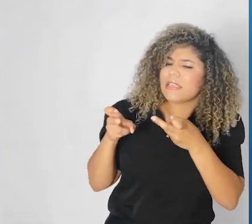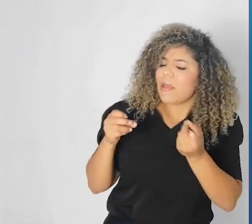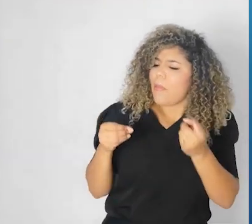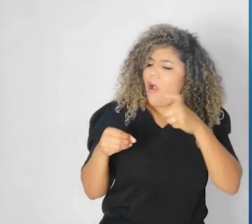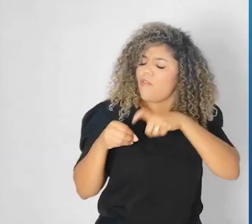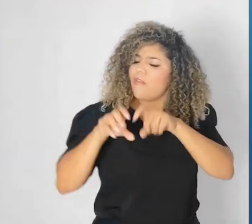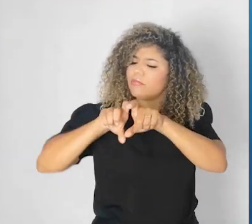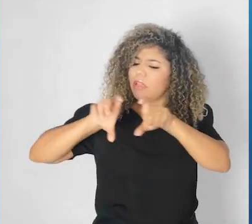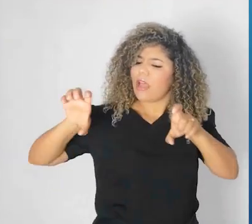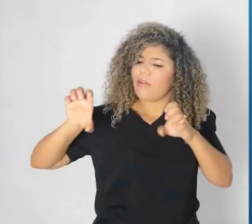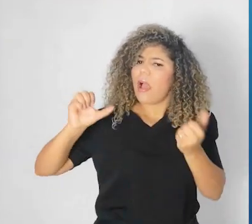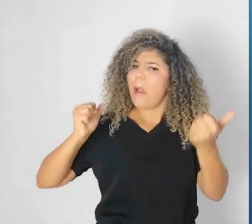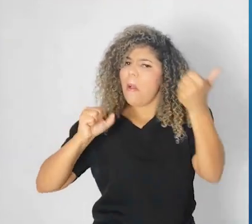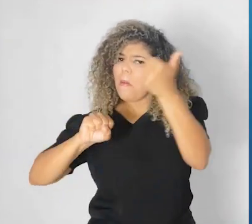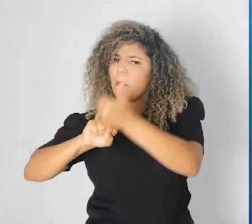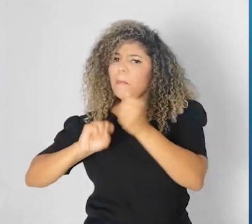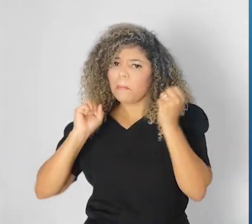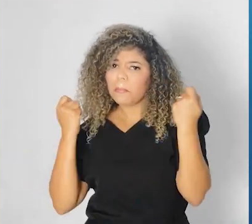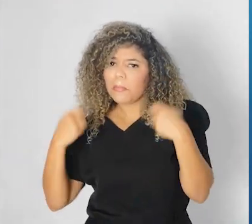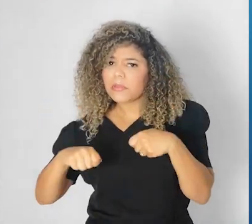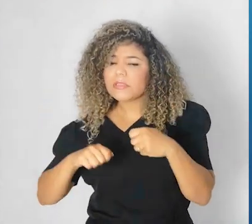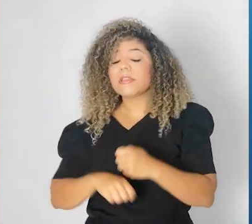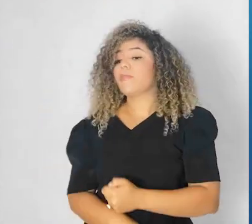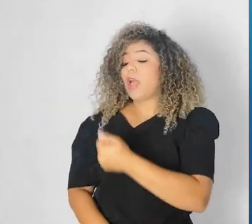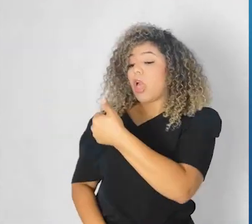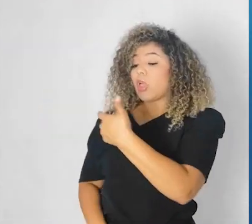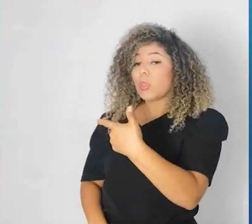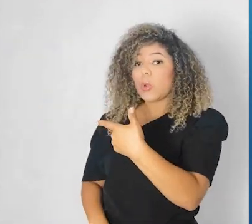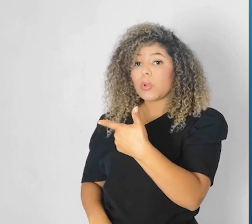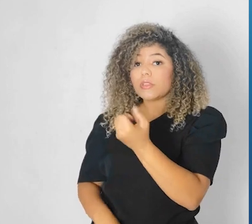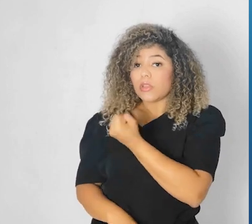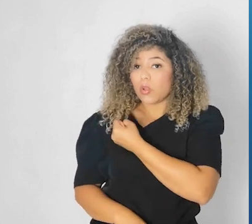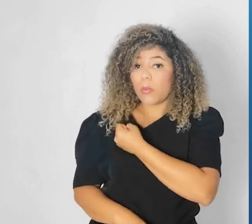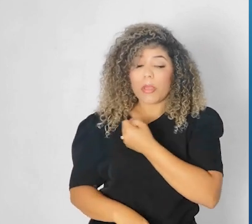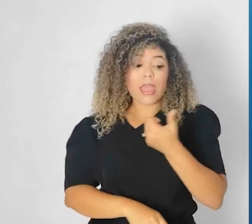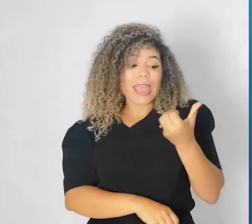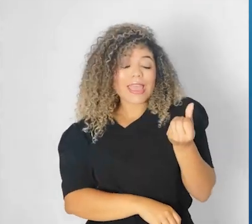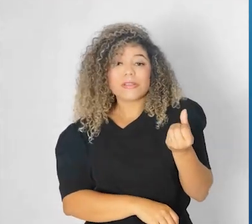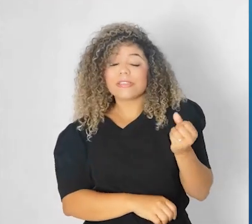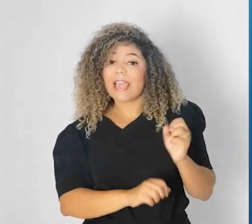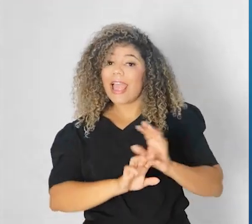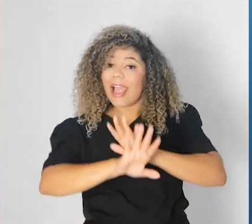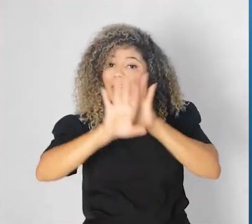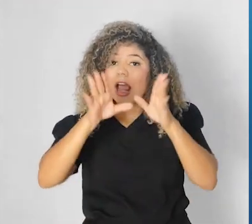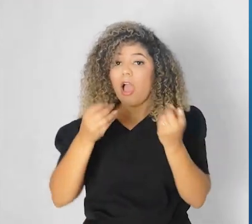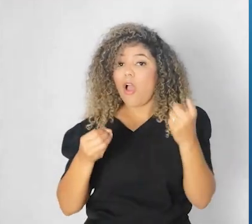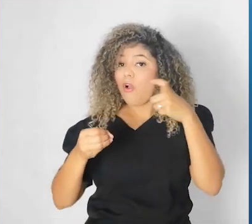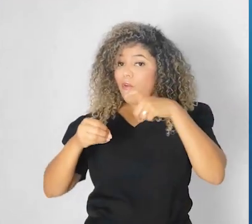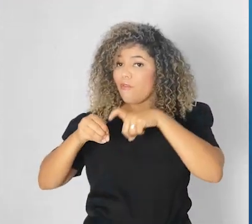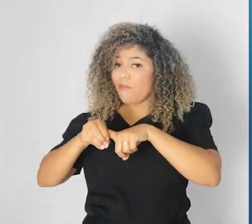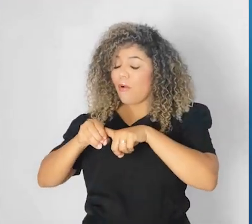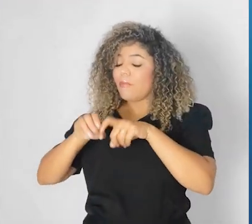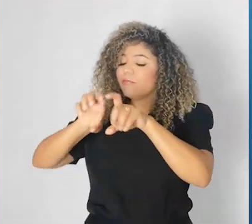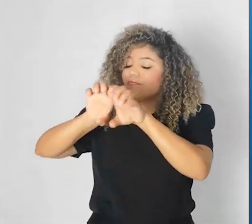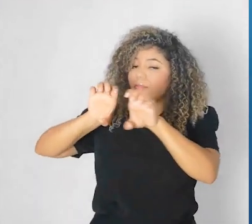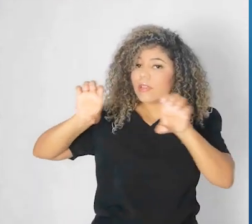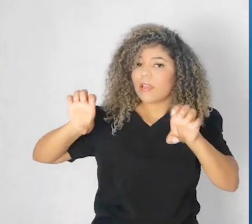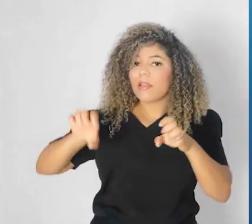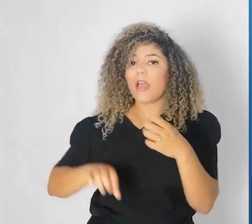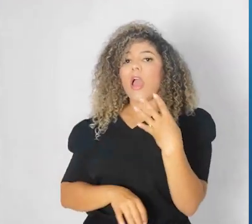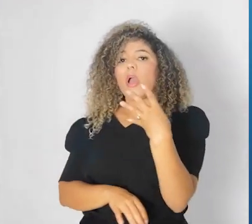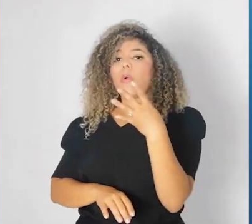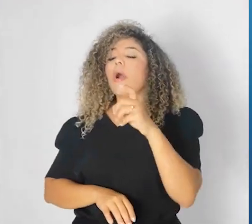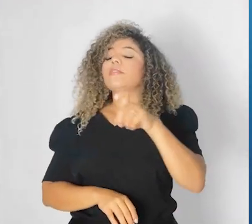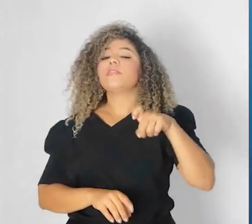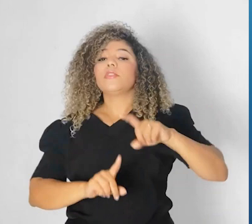escreveu? Olha só, esses valores 12 e 6, logicamente, vamos voltar aqui para pegar a nossa equação. 4x mais 2y igual